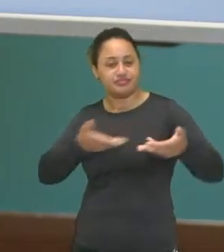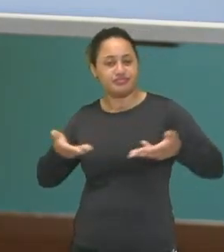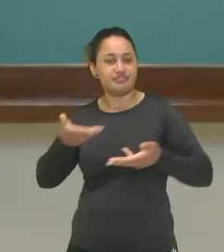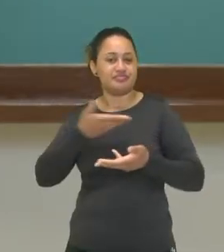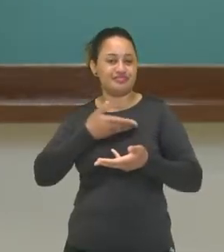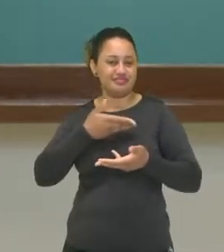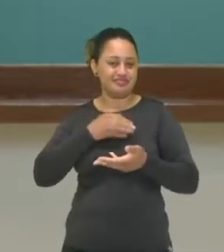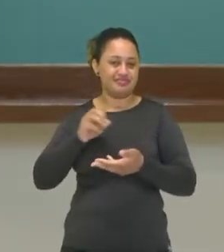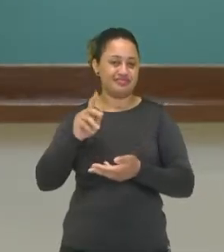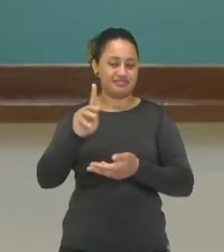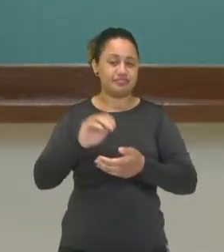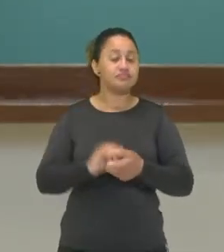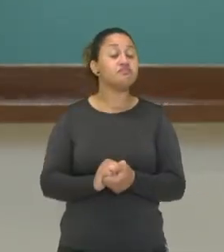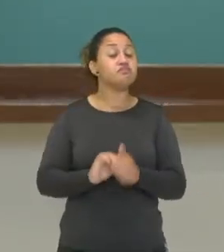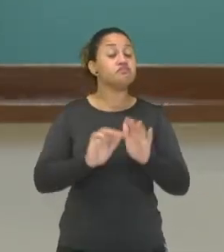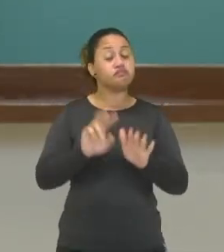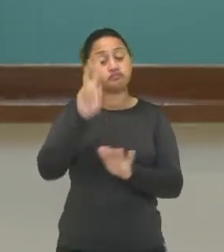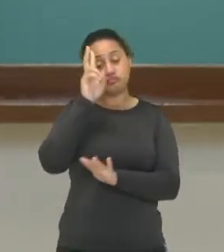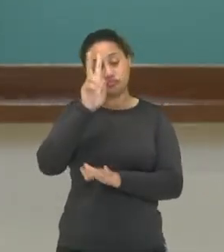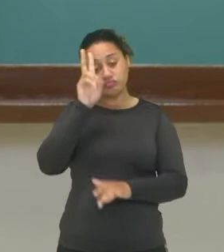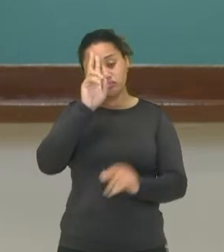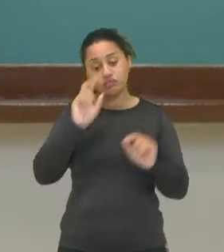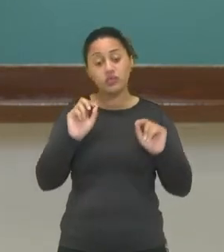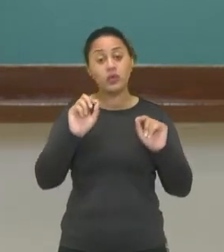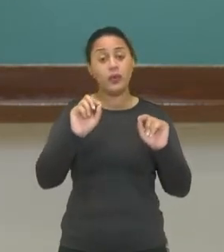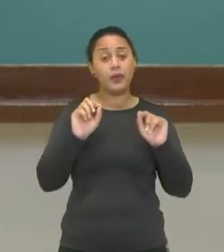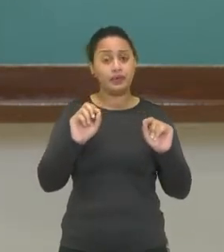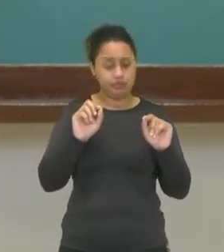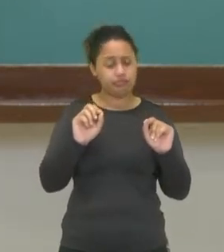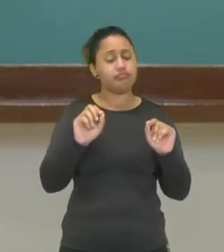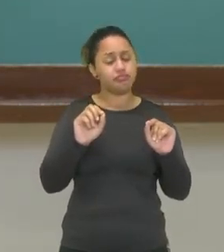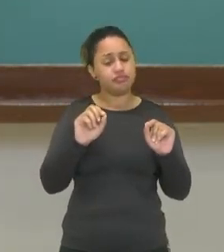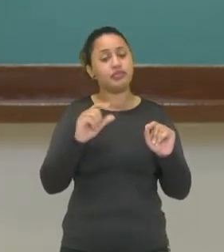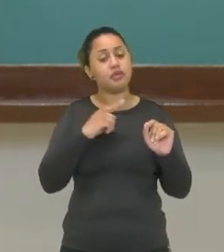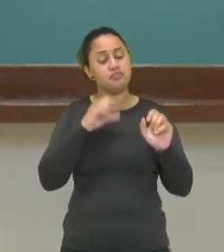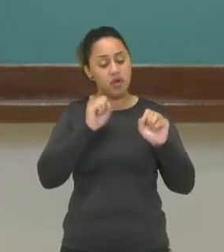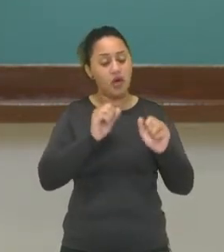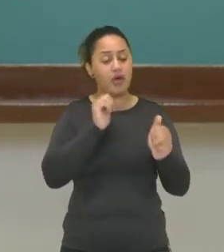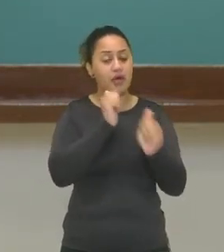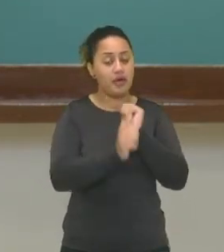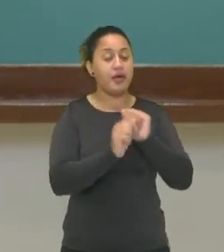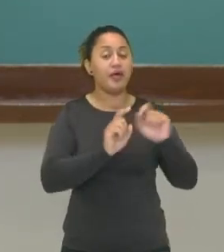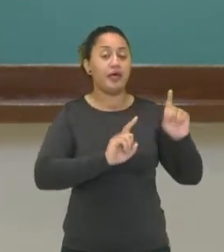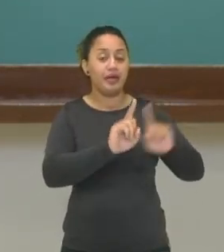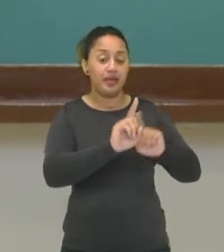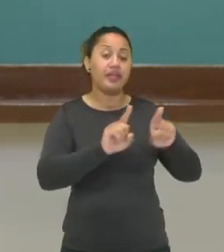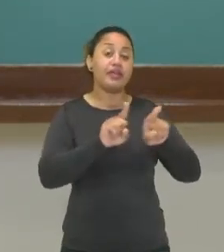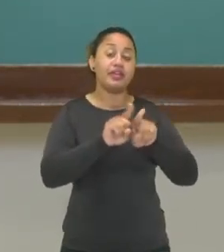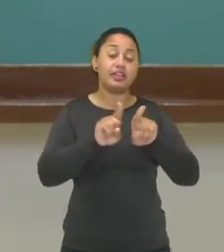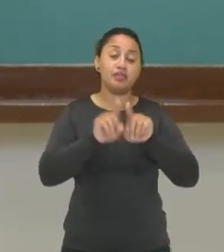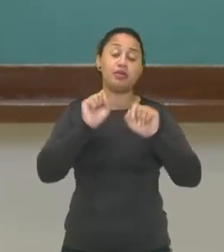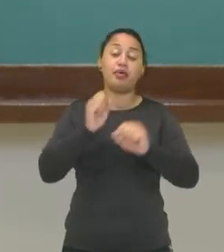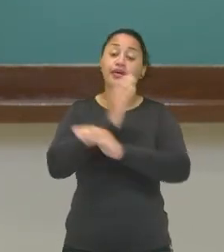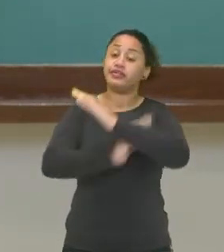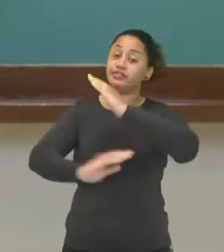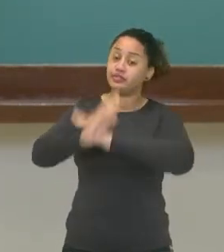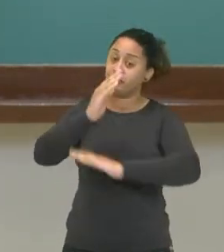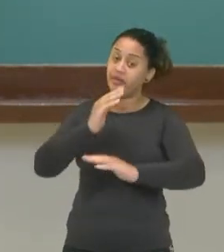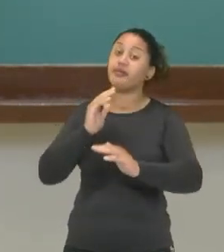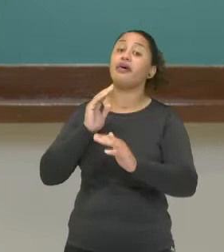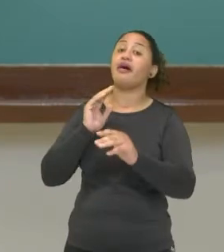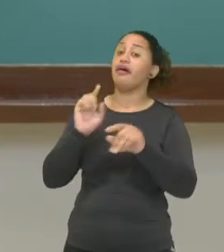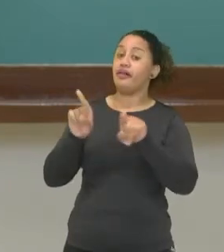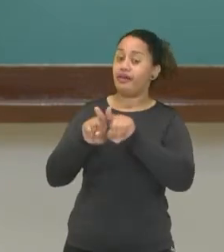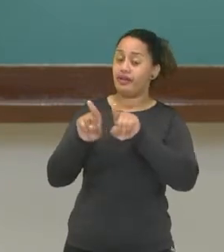seus colegas. Lembrando que valem atletas e para-atletas também, tá?